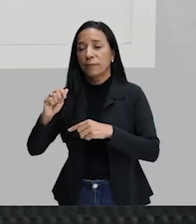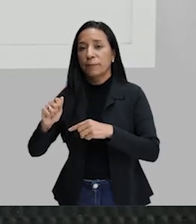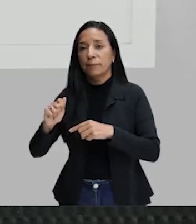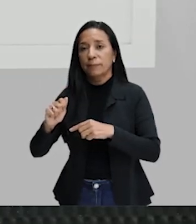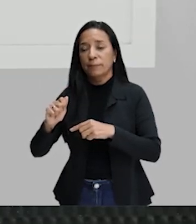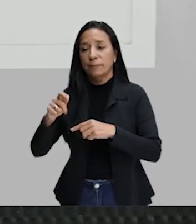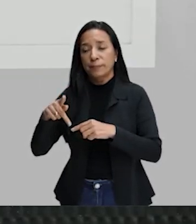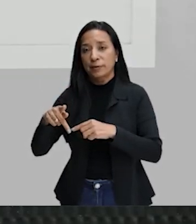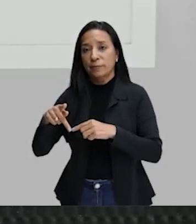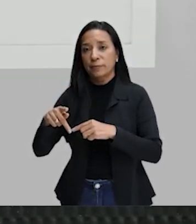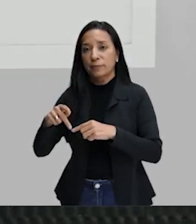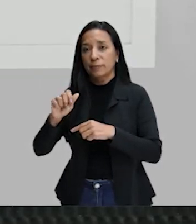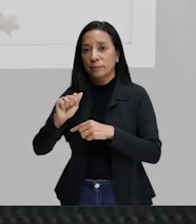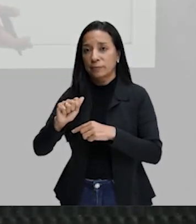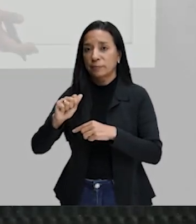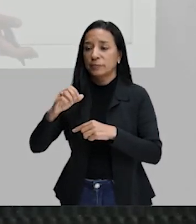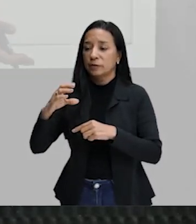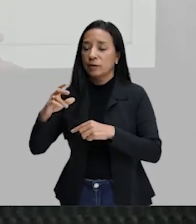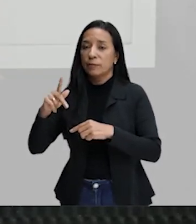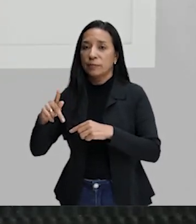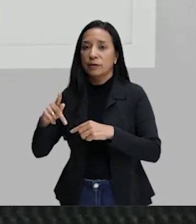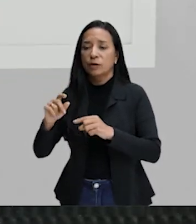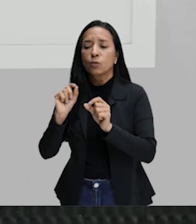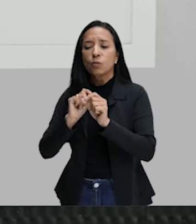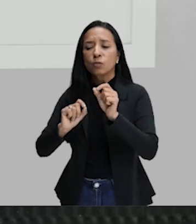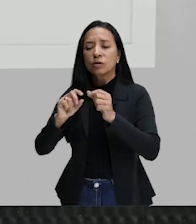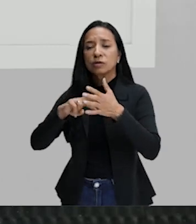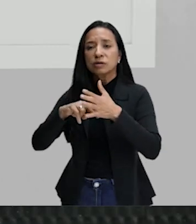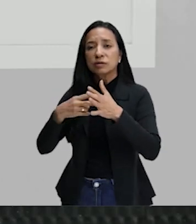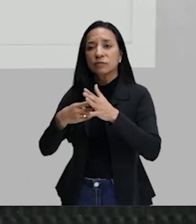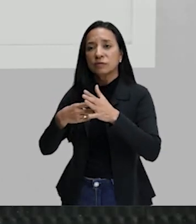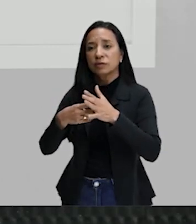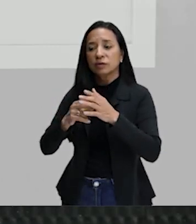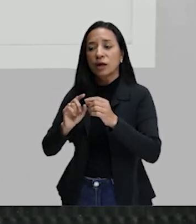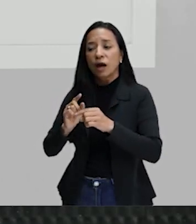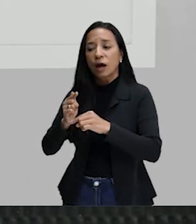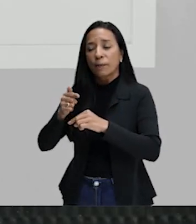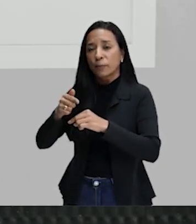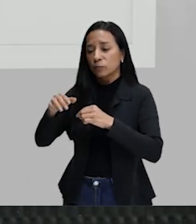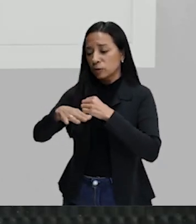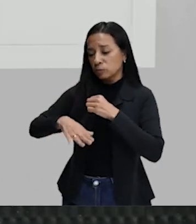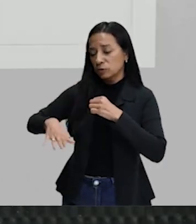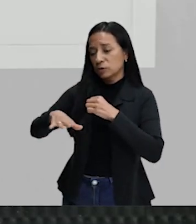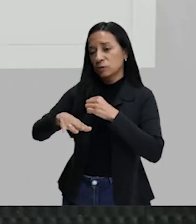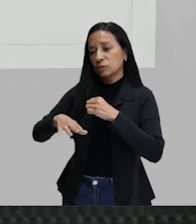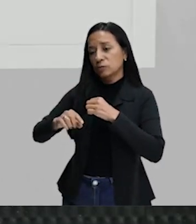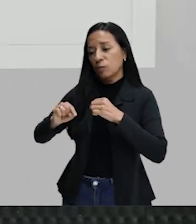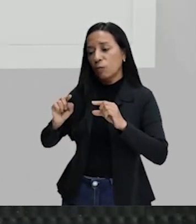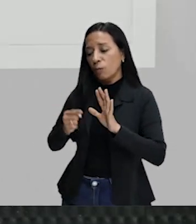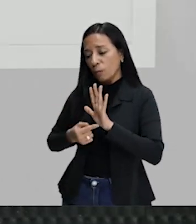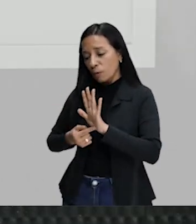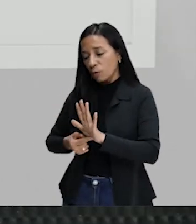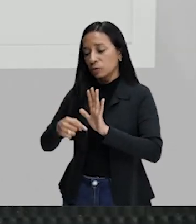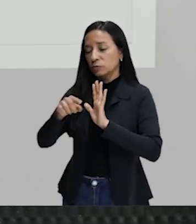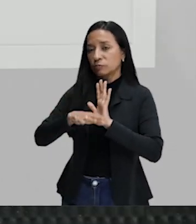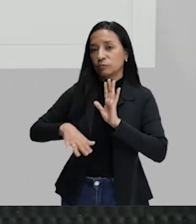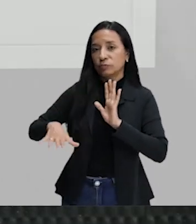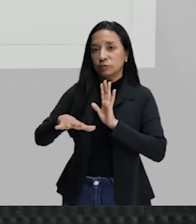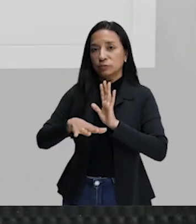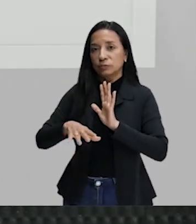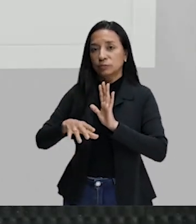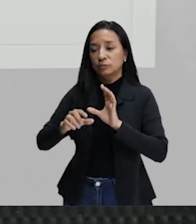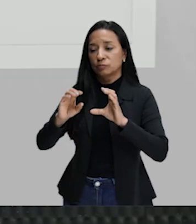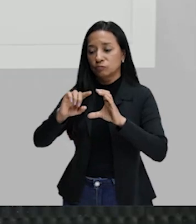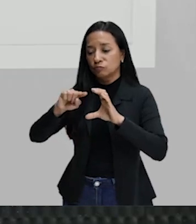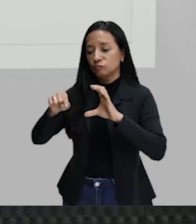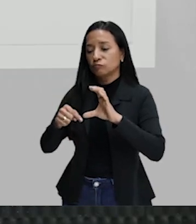aceleração centrípeta? É aquela que aponta para o centro. Tá certo? Porque ele vai estar envolvido aqui com o centro da